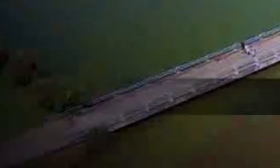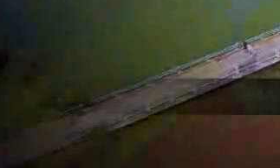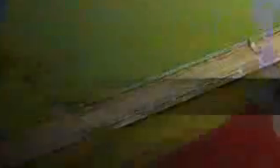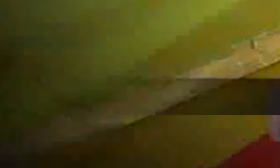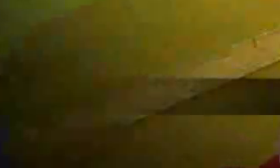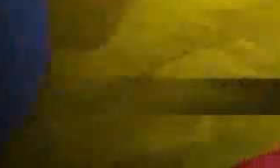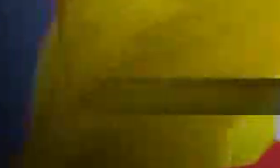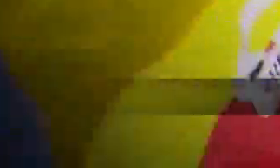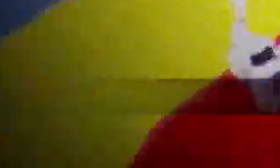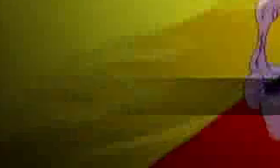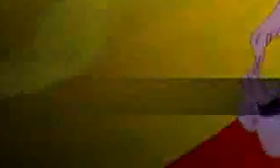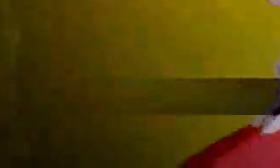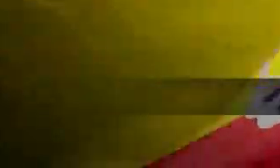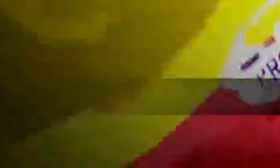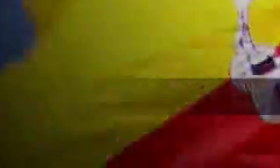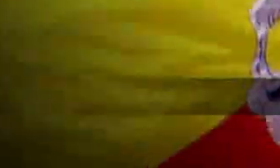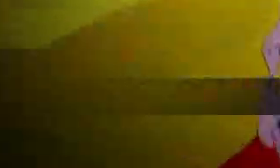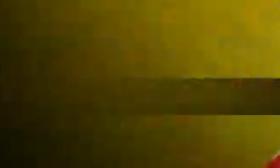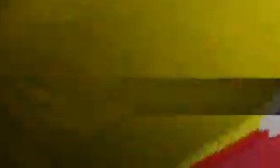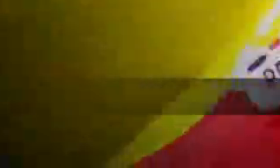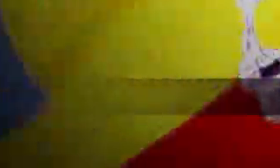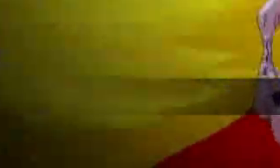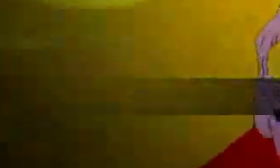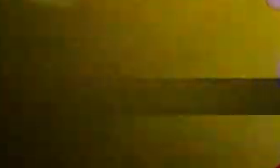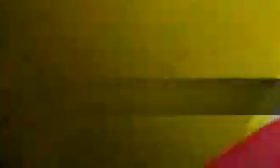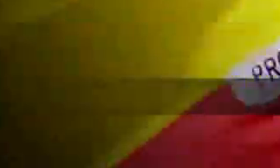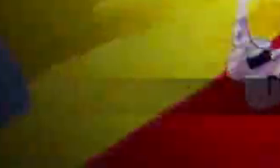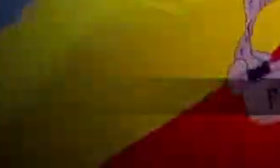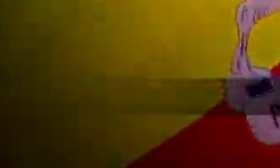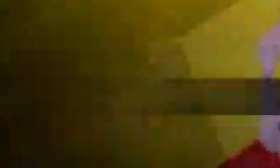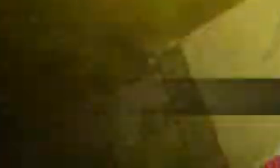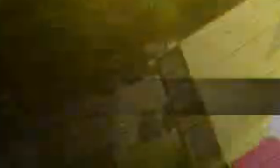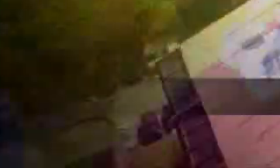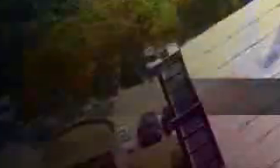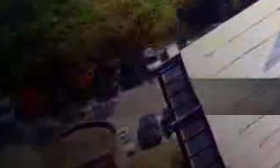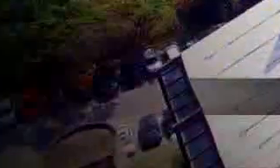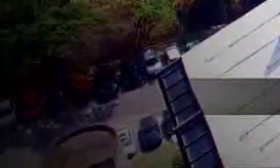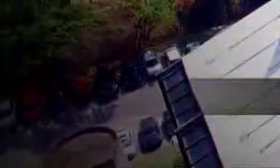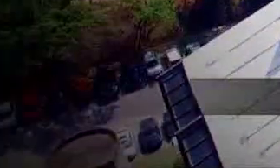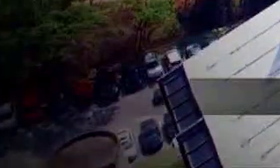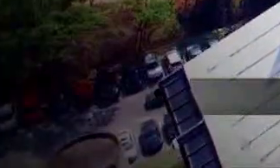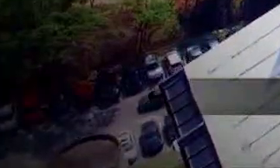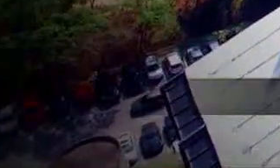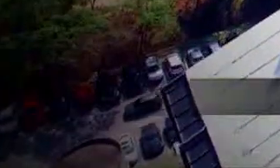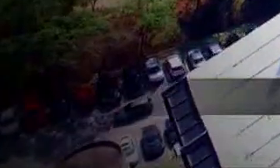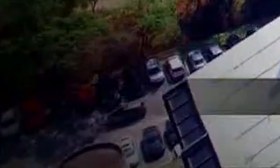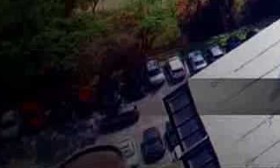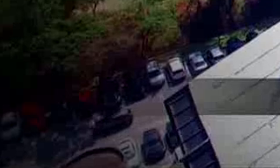Thank you.